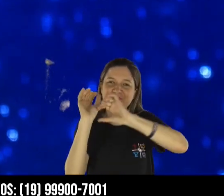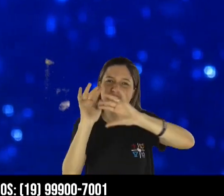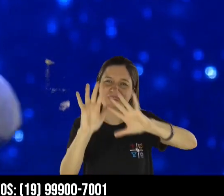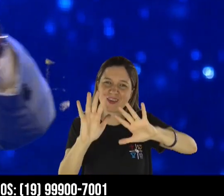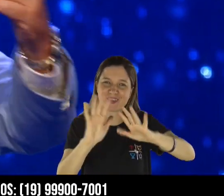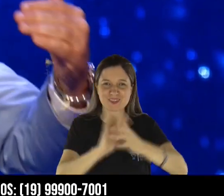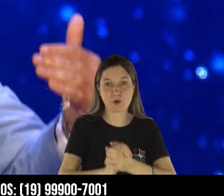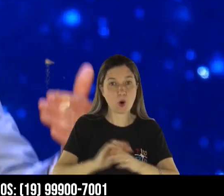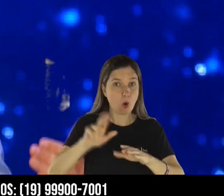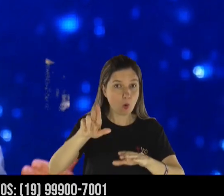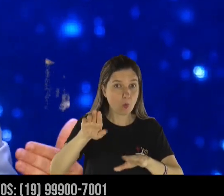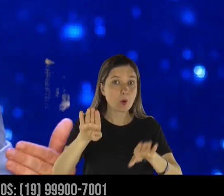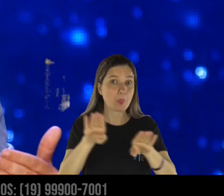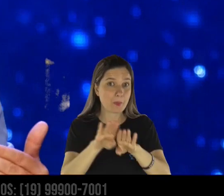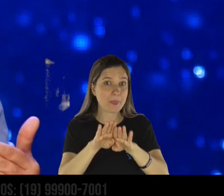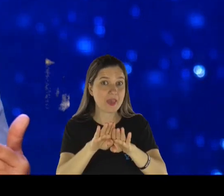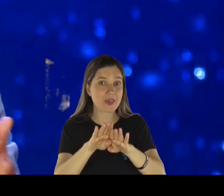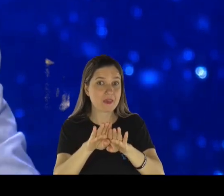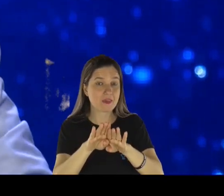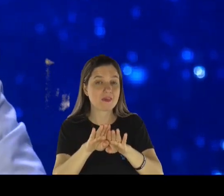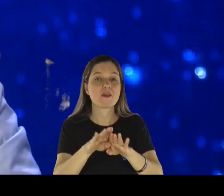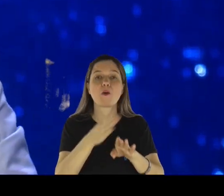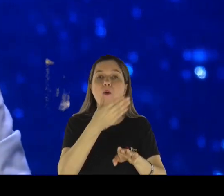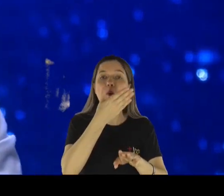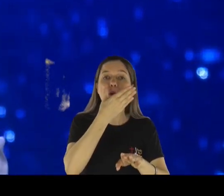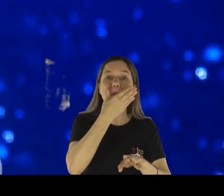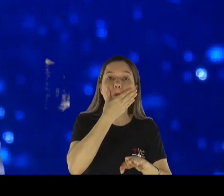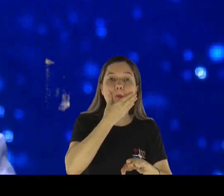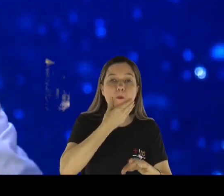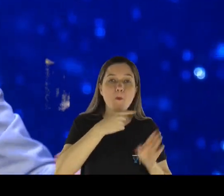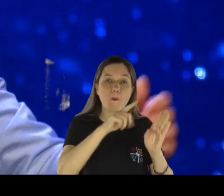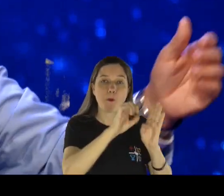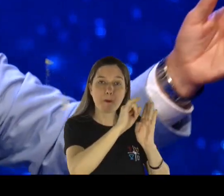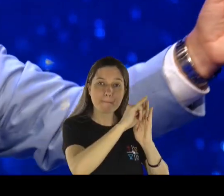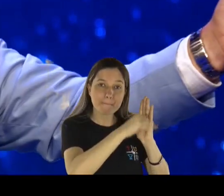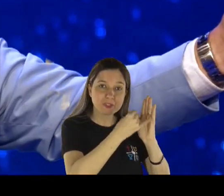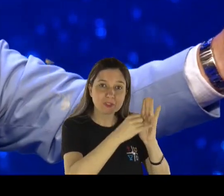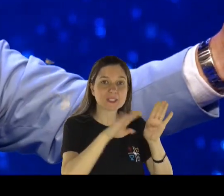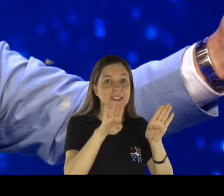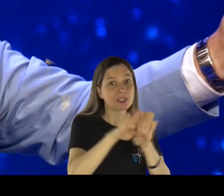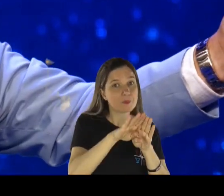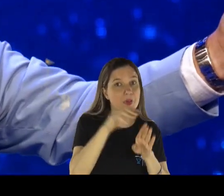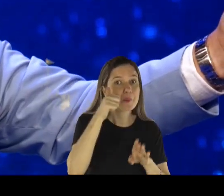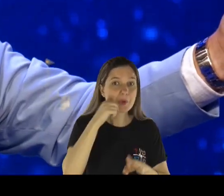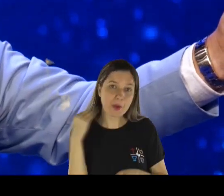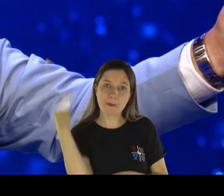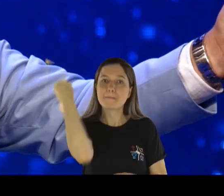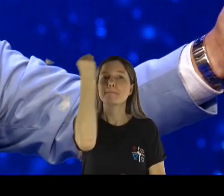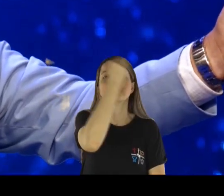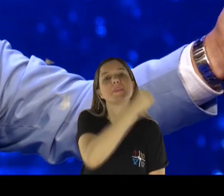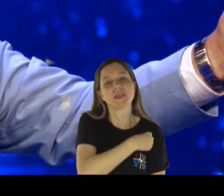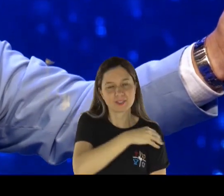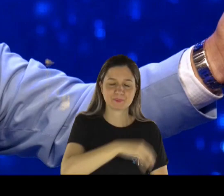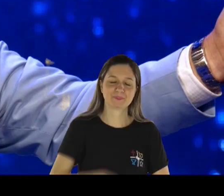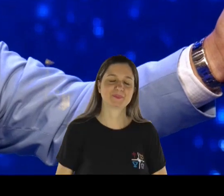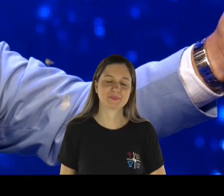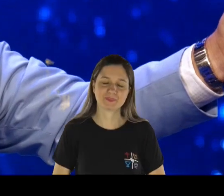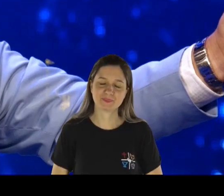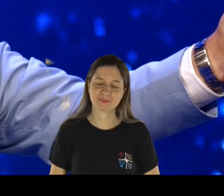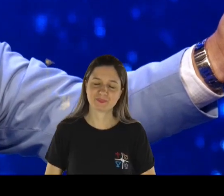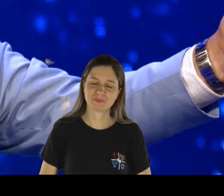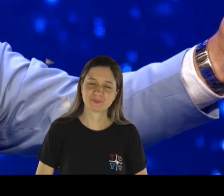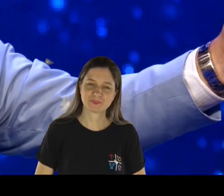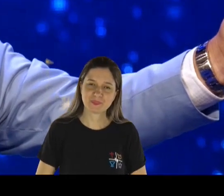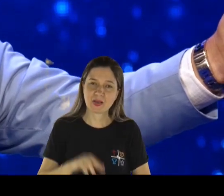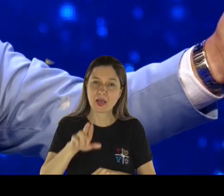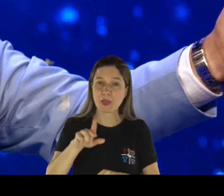com Maria, assim como foi com José, assim como foi quando Jesus morreu na cruz do Calvário, parecia que